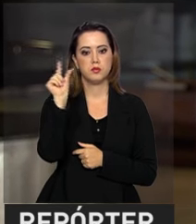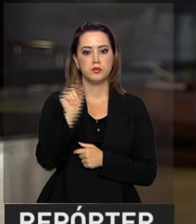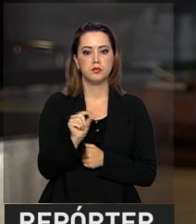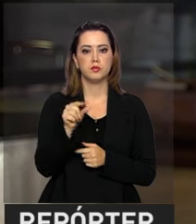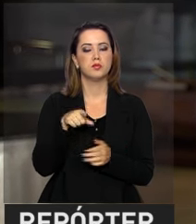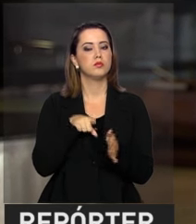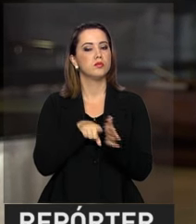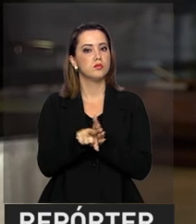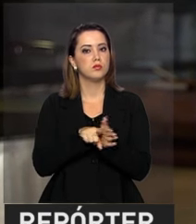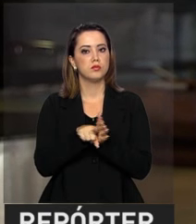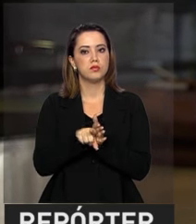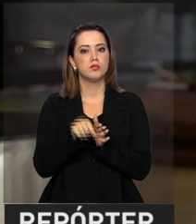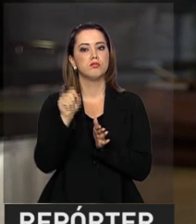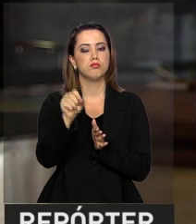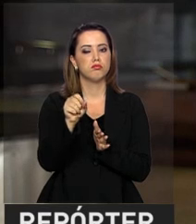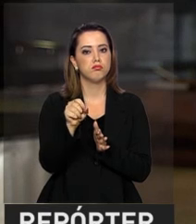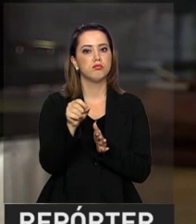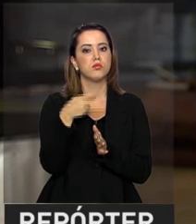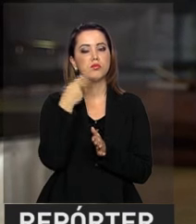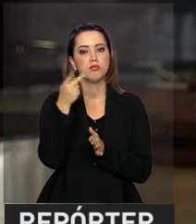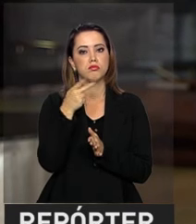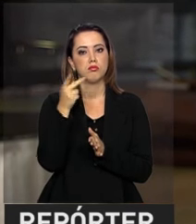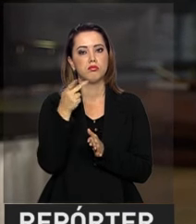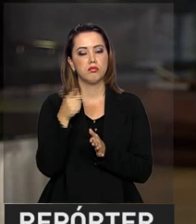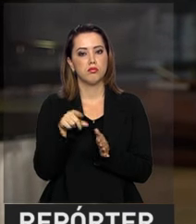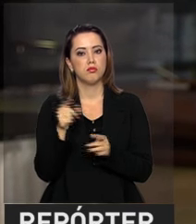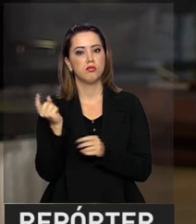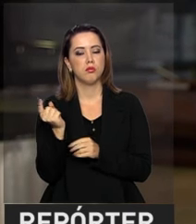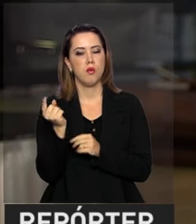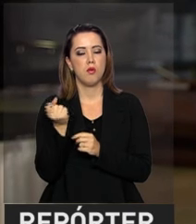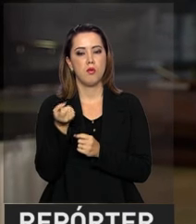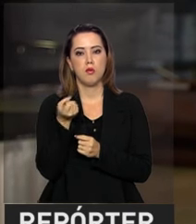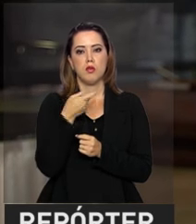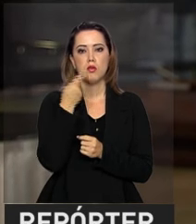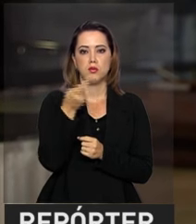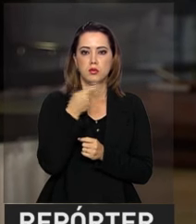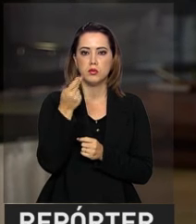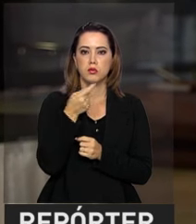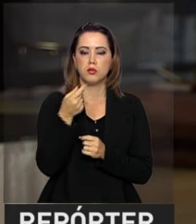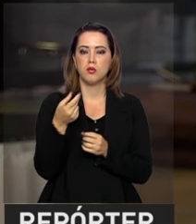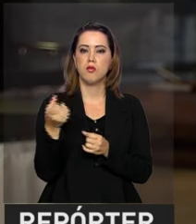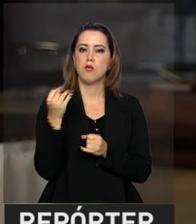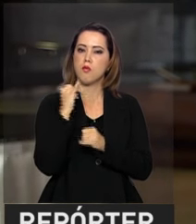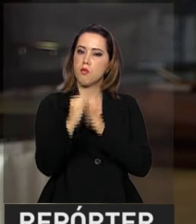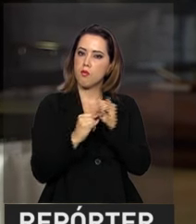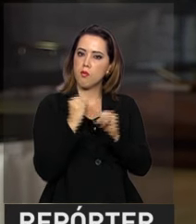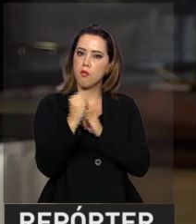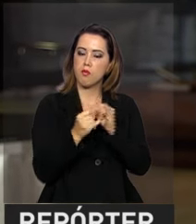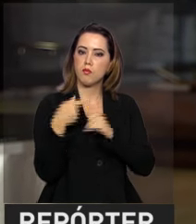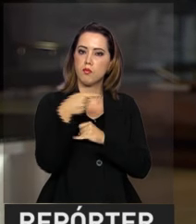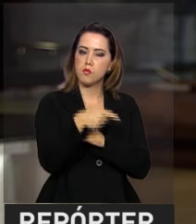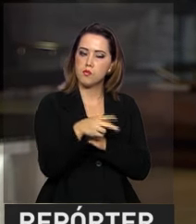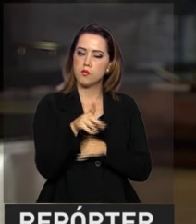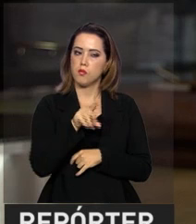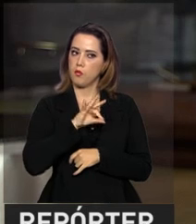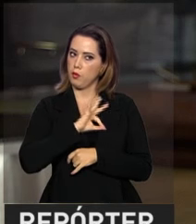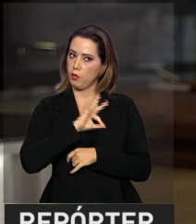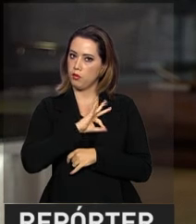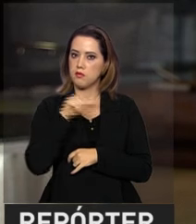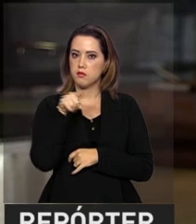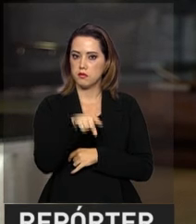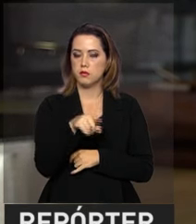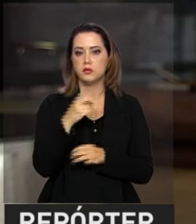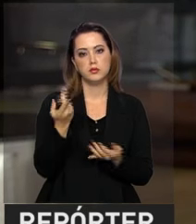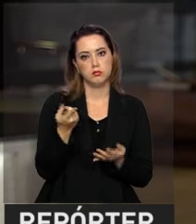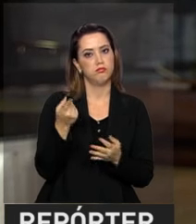Jato, firmou a delação premiada com os investigadores da operação e forneceu uma série de informações. Entre